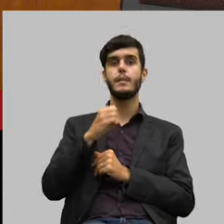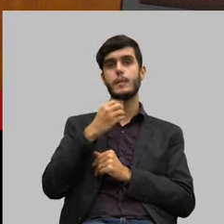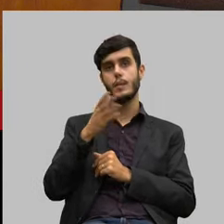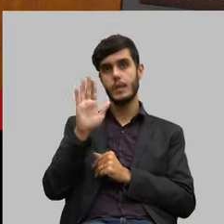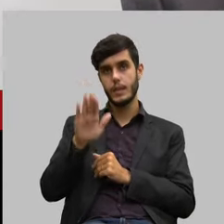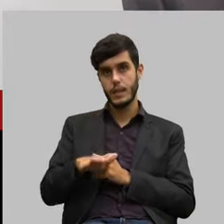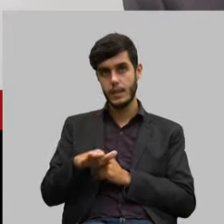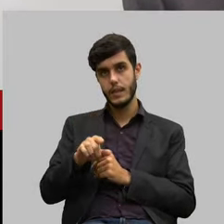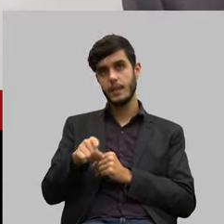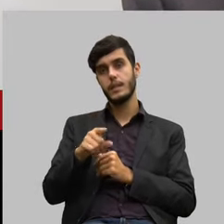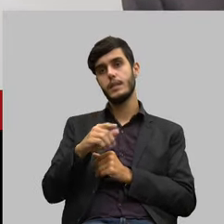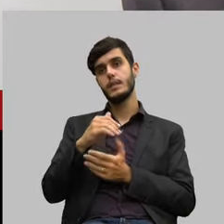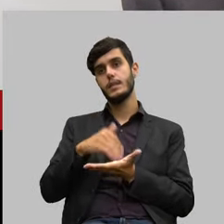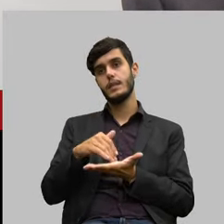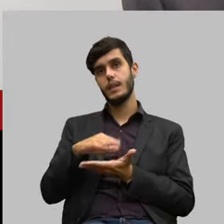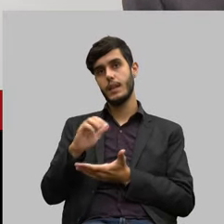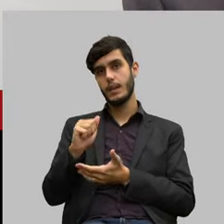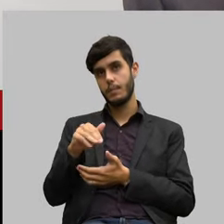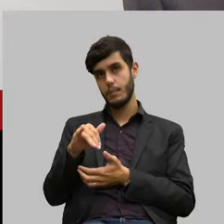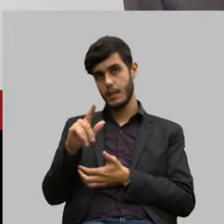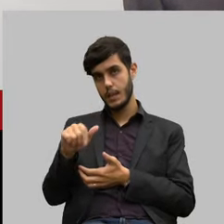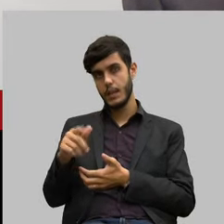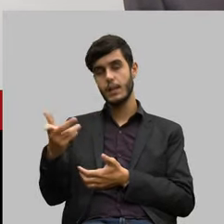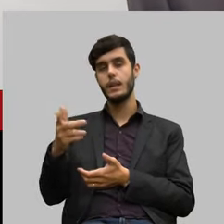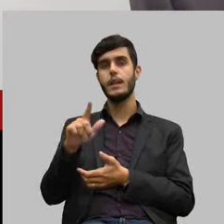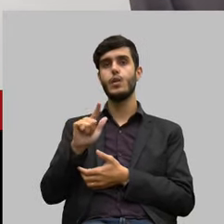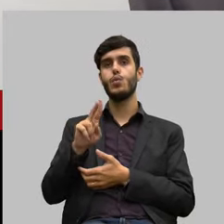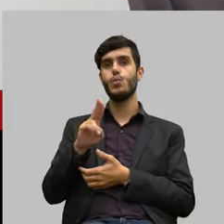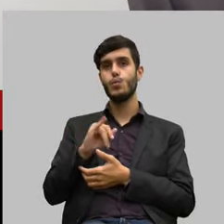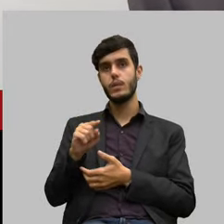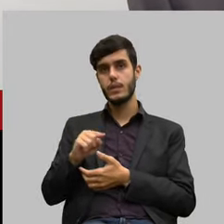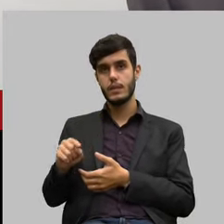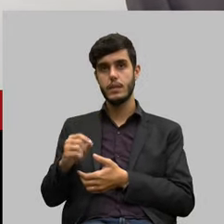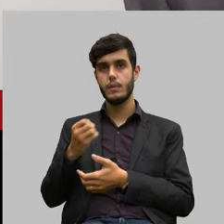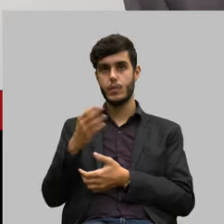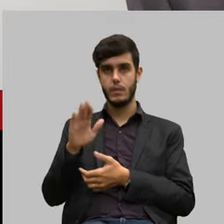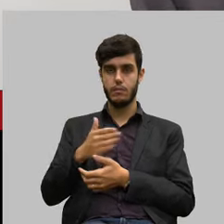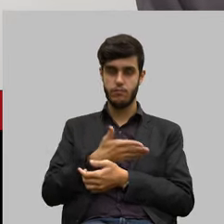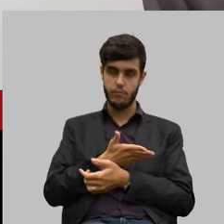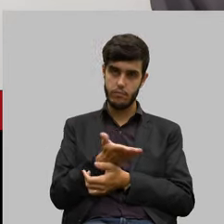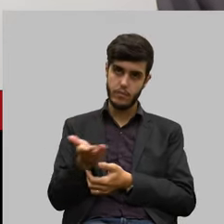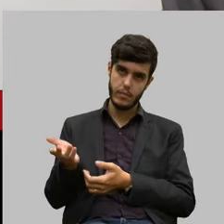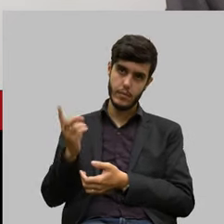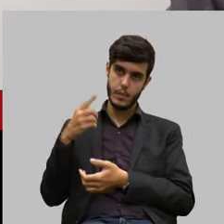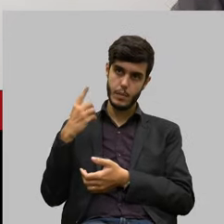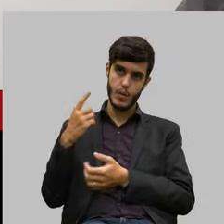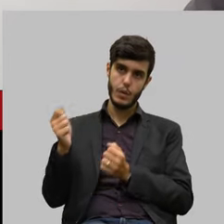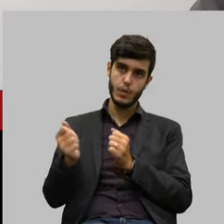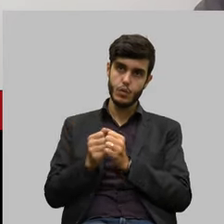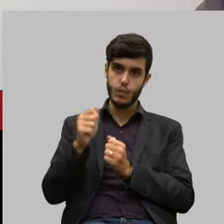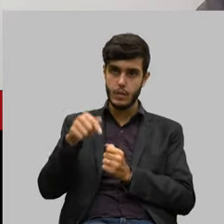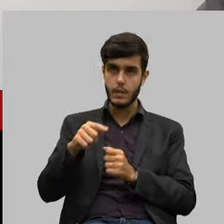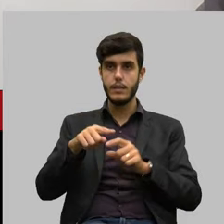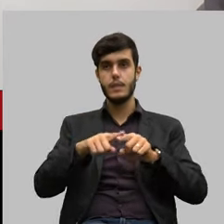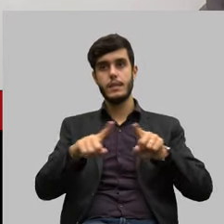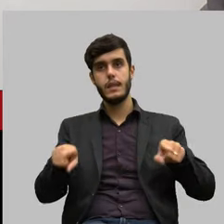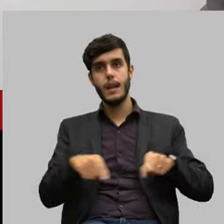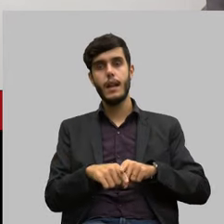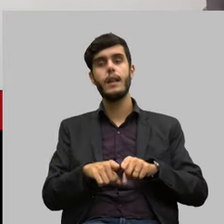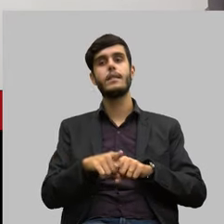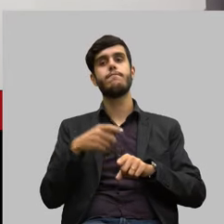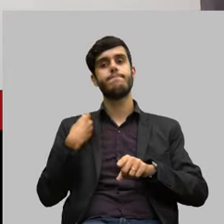a secretária Camila secretário Luiz Cláudio as deputadas e os deputados que estão aqui